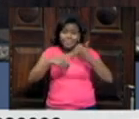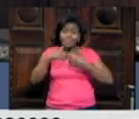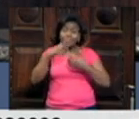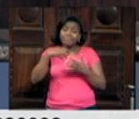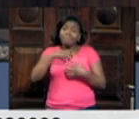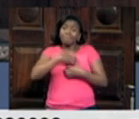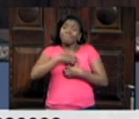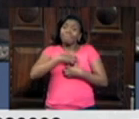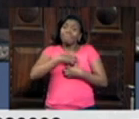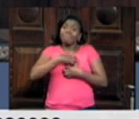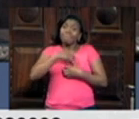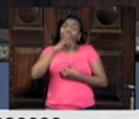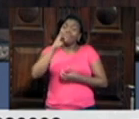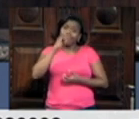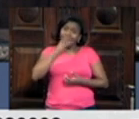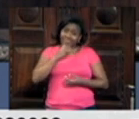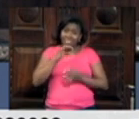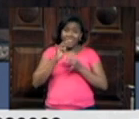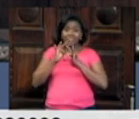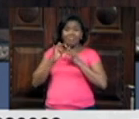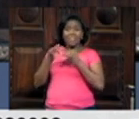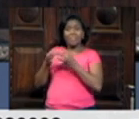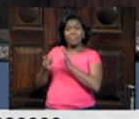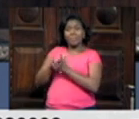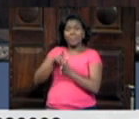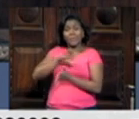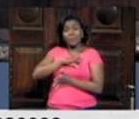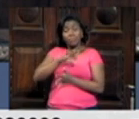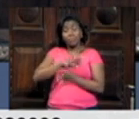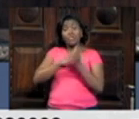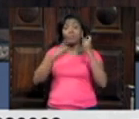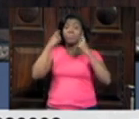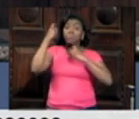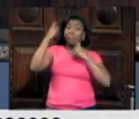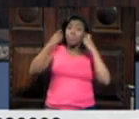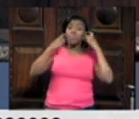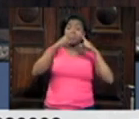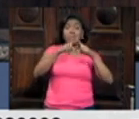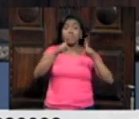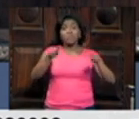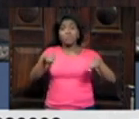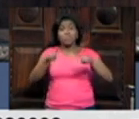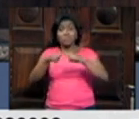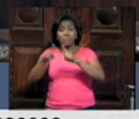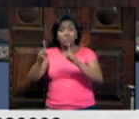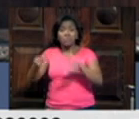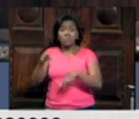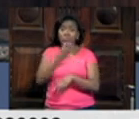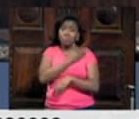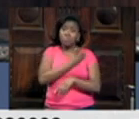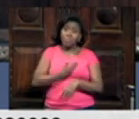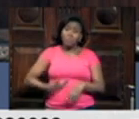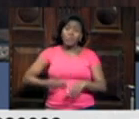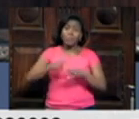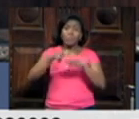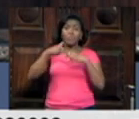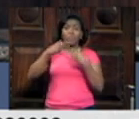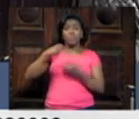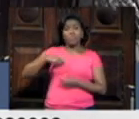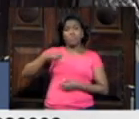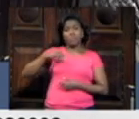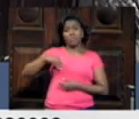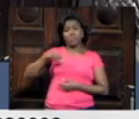família policial e com a preocupação dos servidores públicos no tocante aos pagamentos dos seus salários. Muito